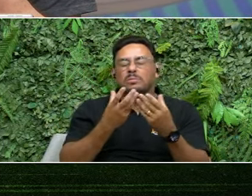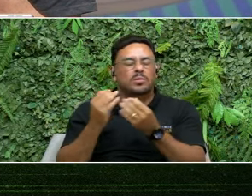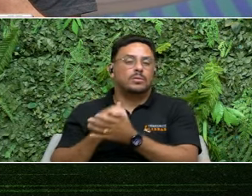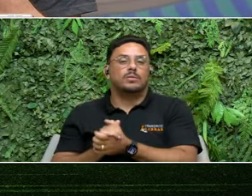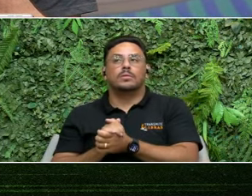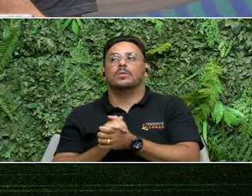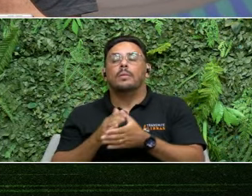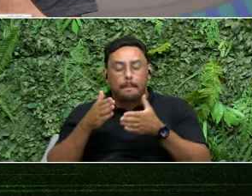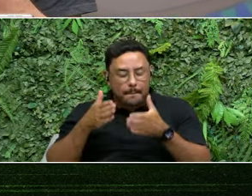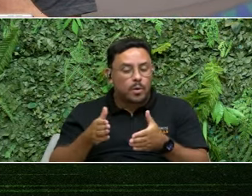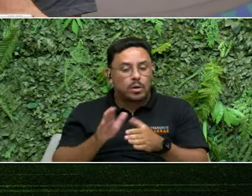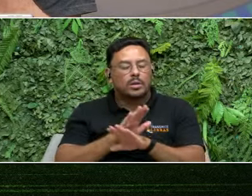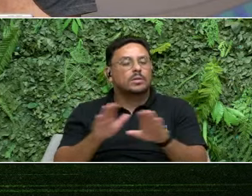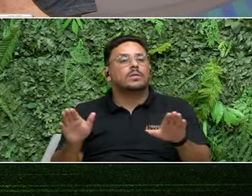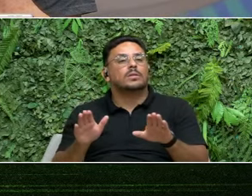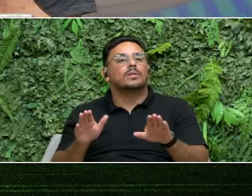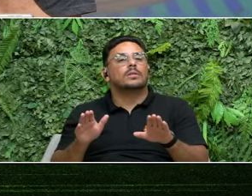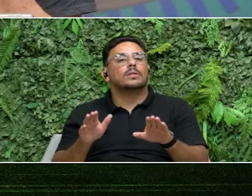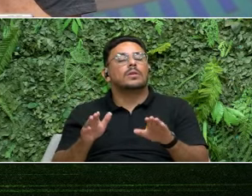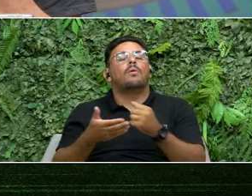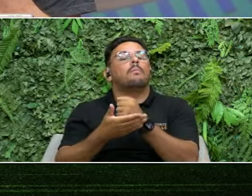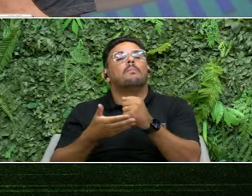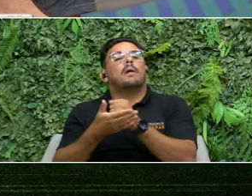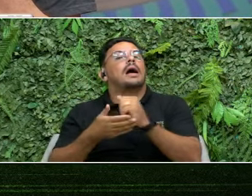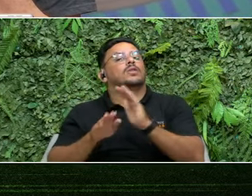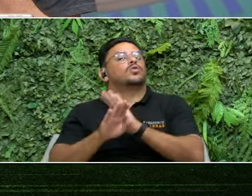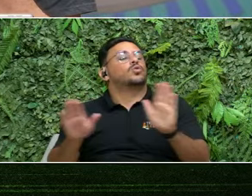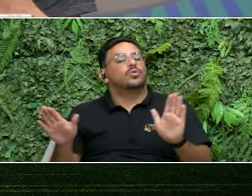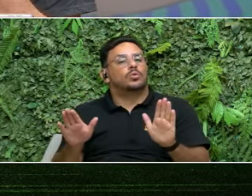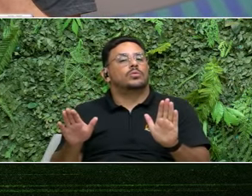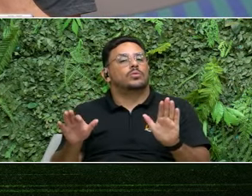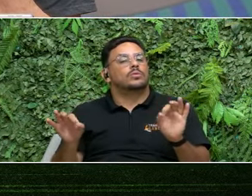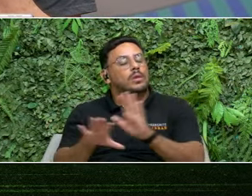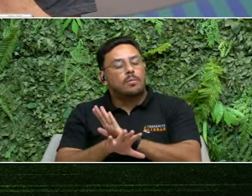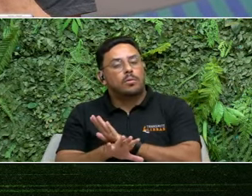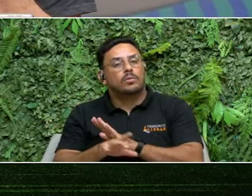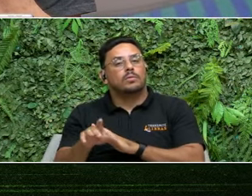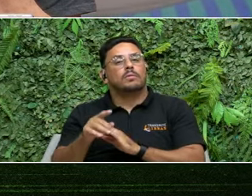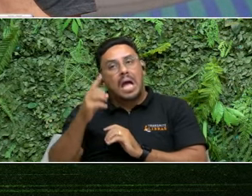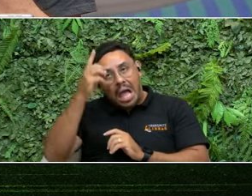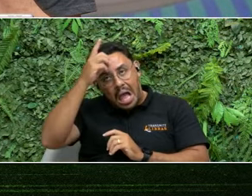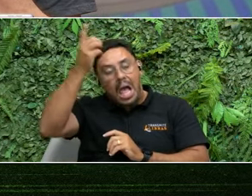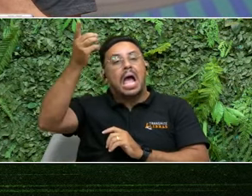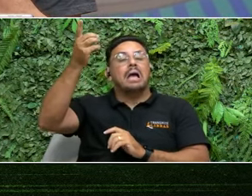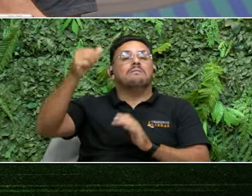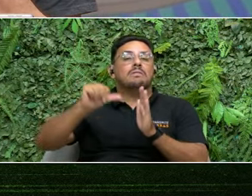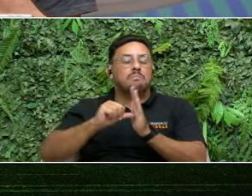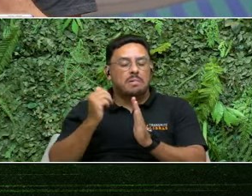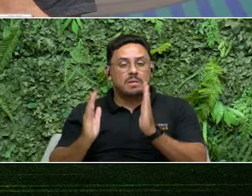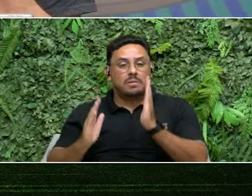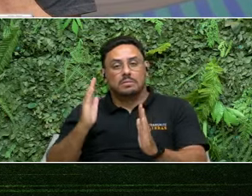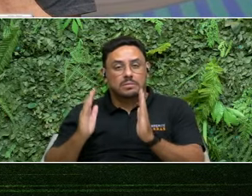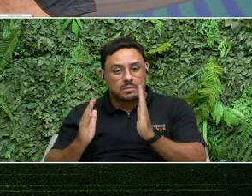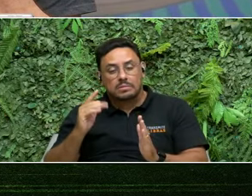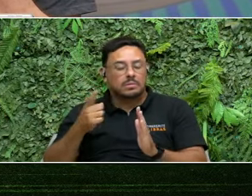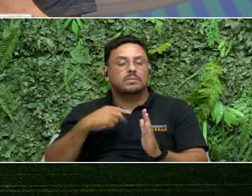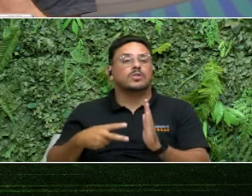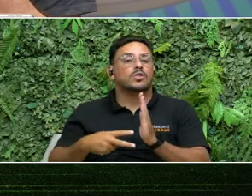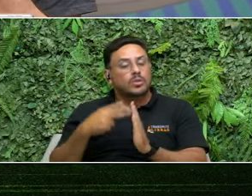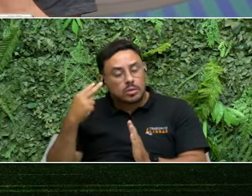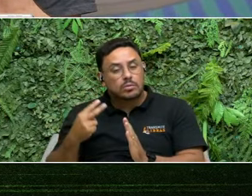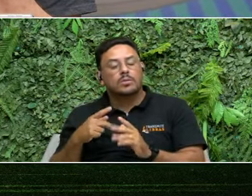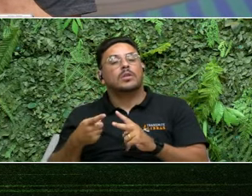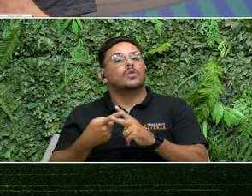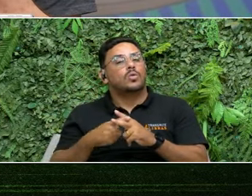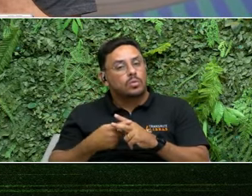põe isso aí mesmo esse arroz com feijão aí e pronto ele inventou no primeiro tempo tomamos um vareio mas no segundo ele